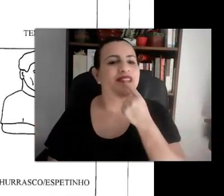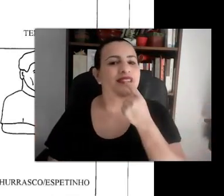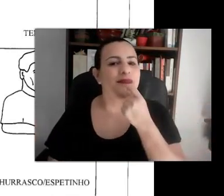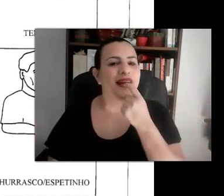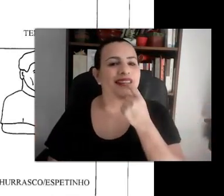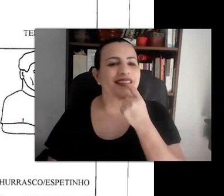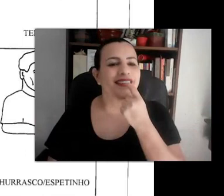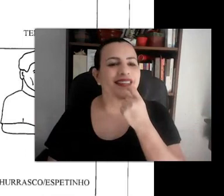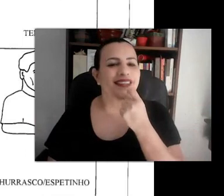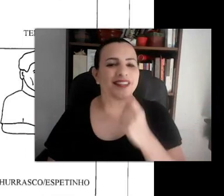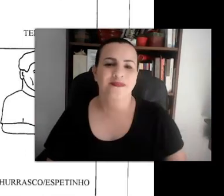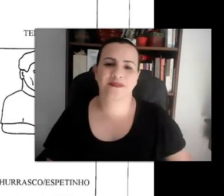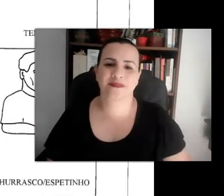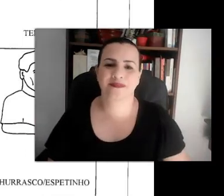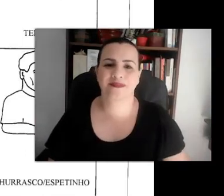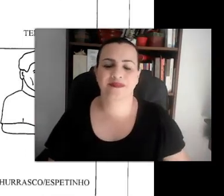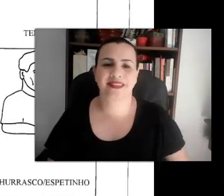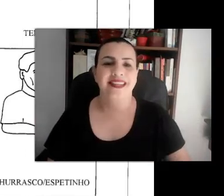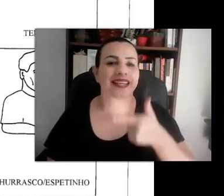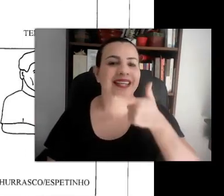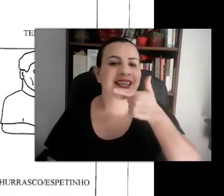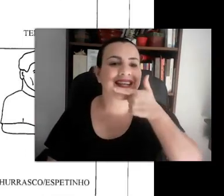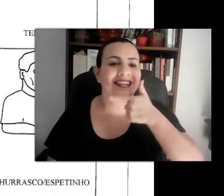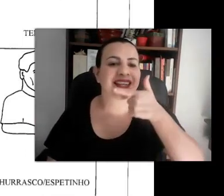Molho de tomate.